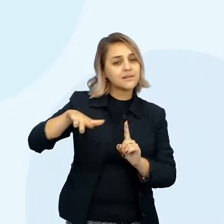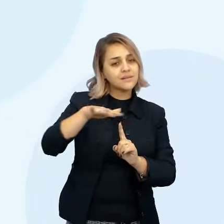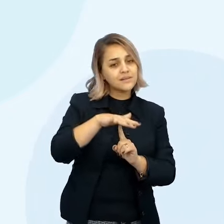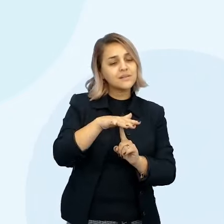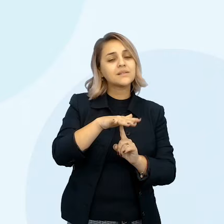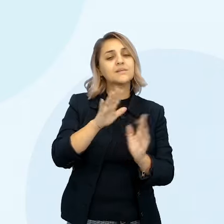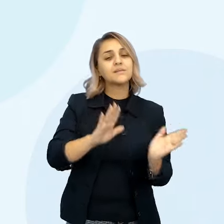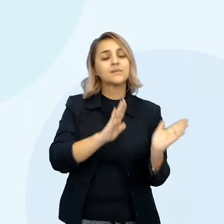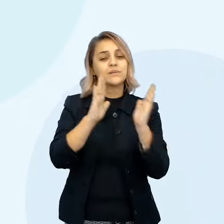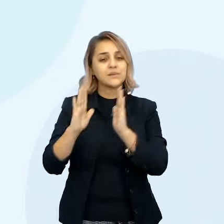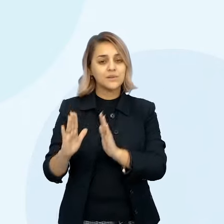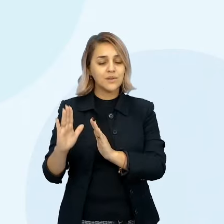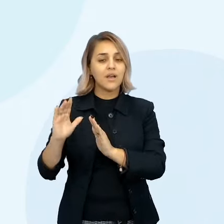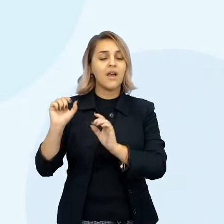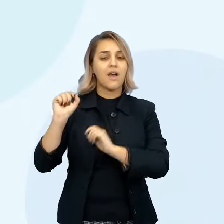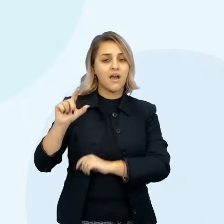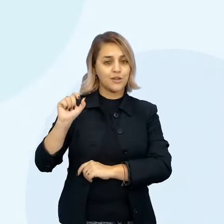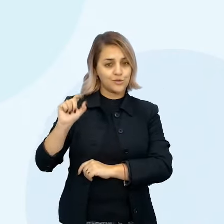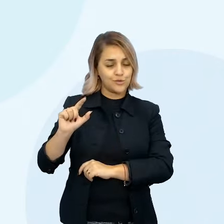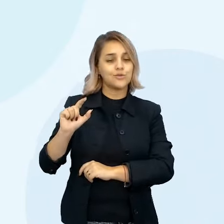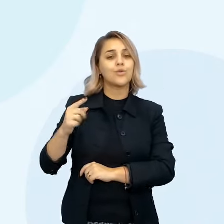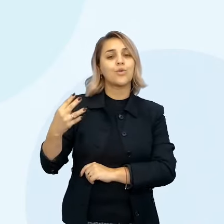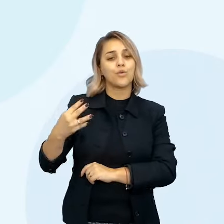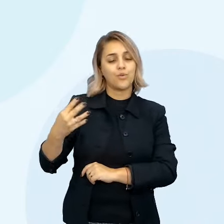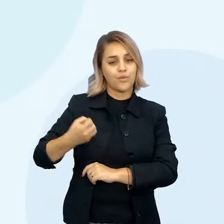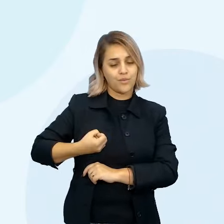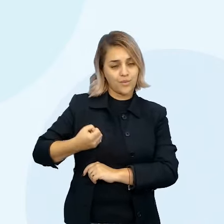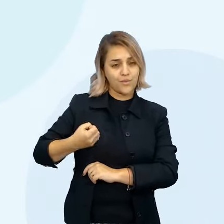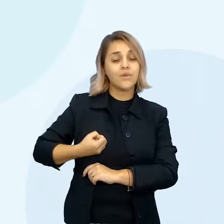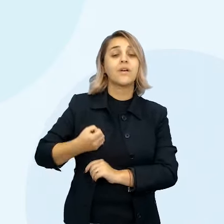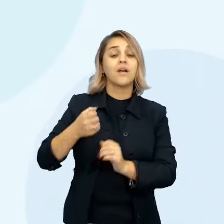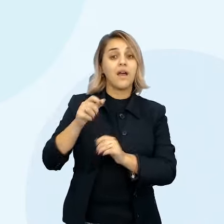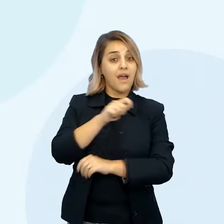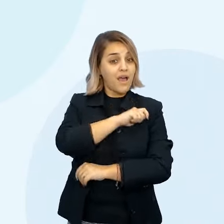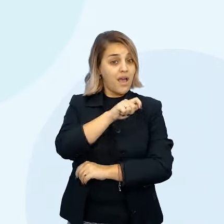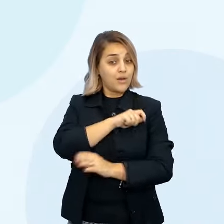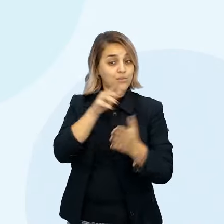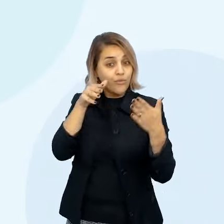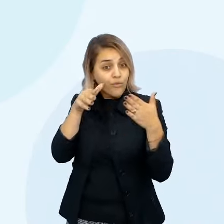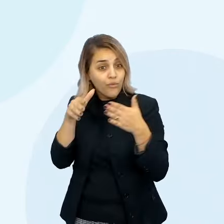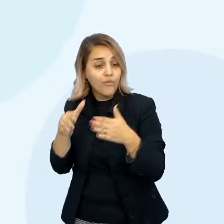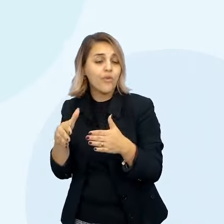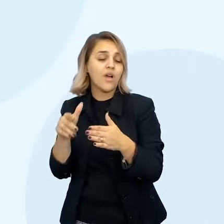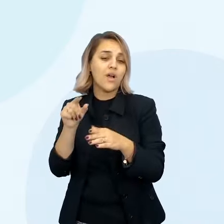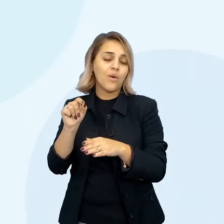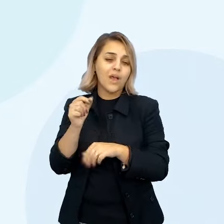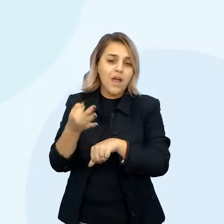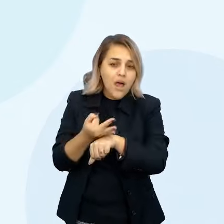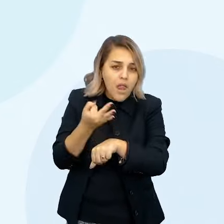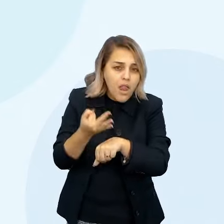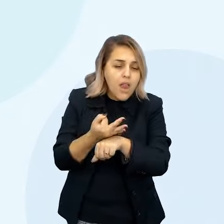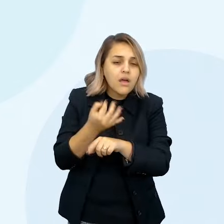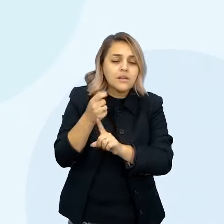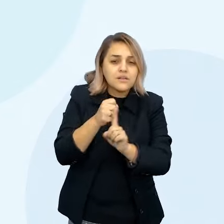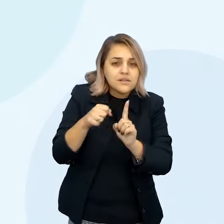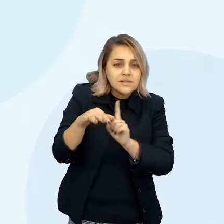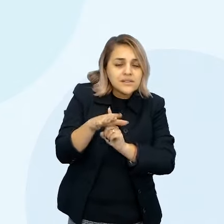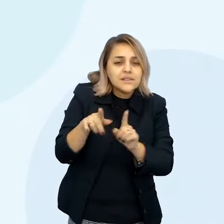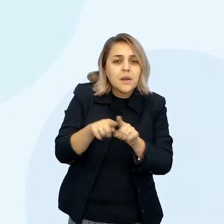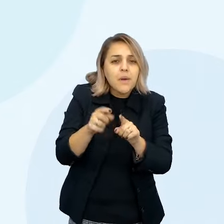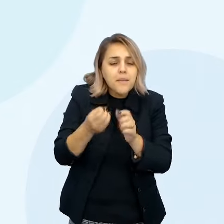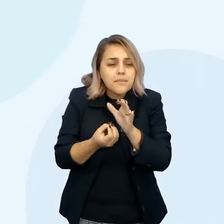no componente 4, o azulzinho, os estudantes focam nas possibilidades de resistência social e de criação de soluções